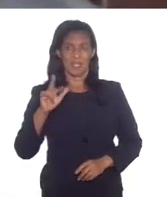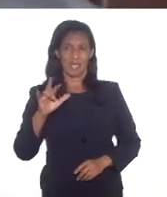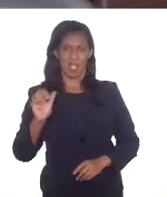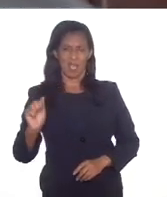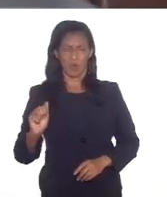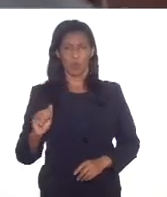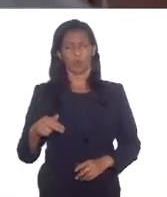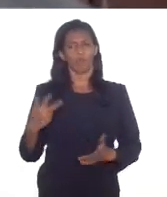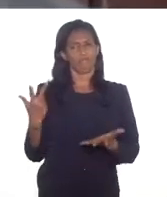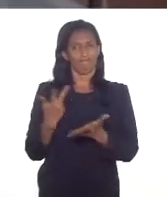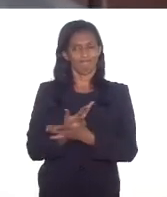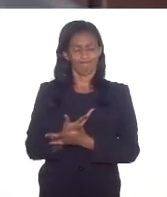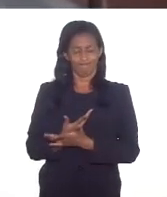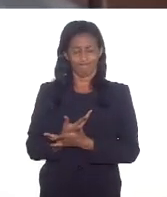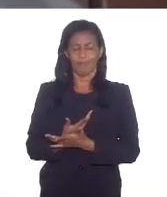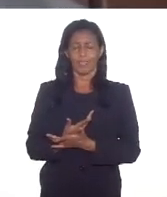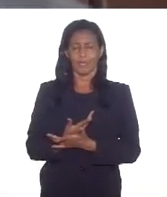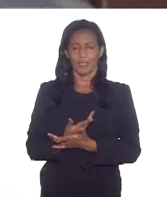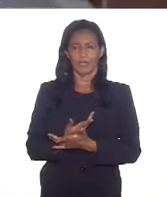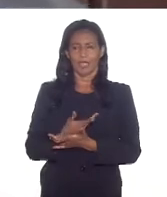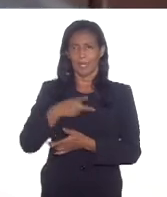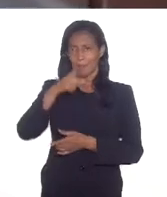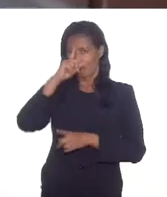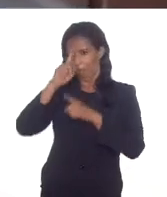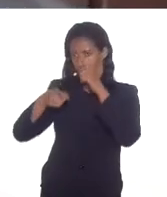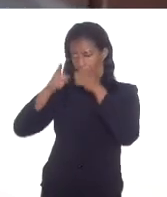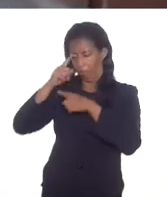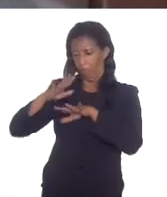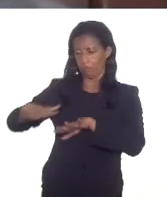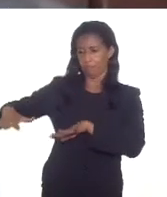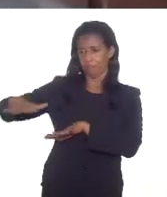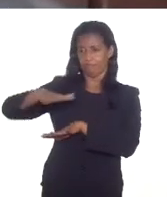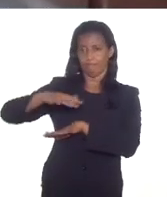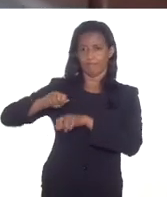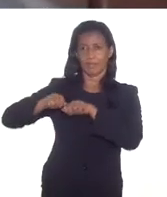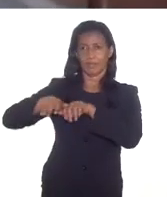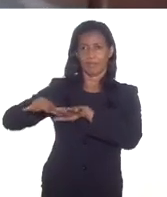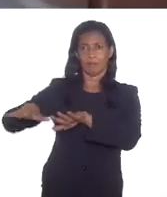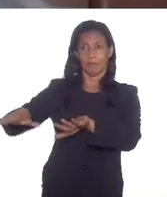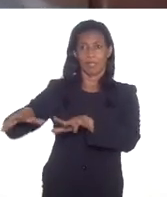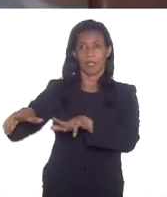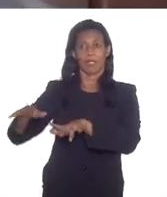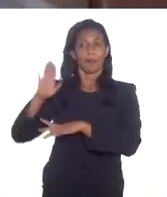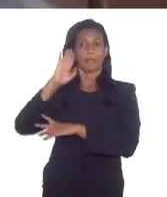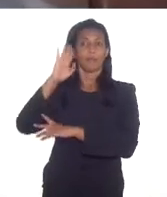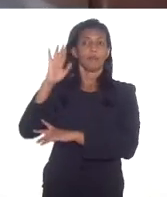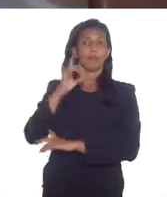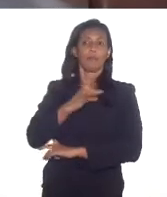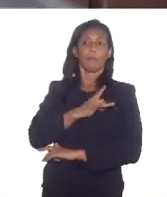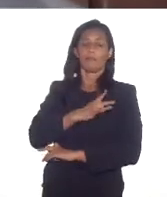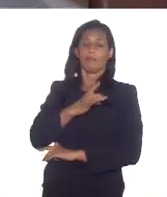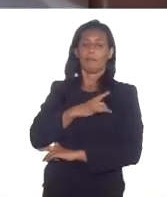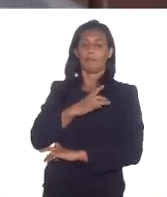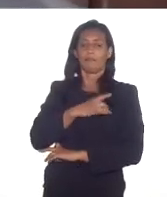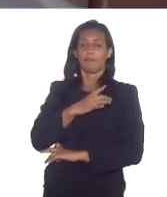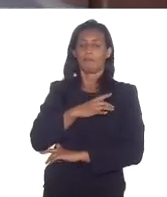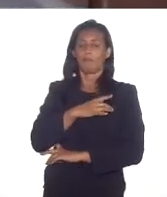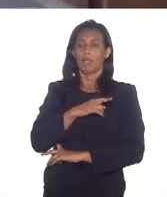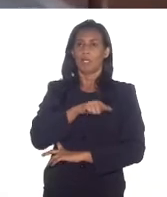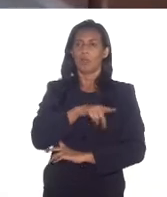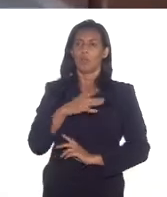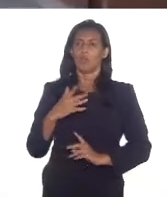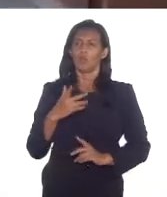né, alguns territórios avança, principalmente o temor sobre os territórios dos